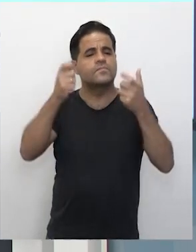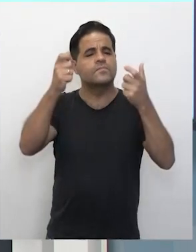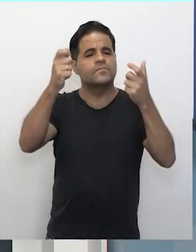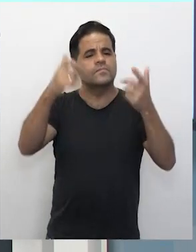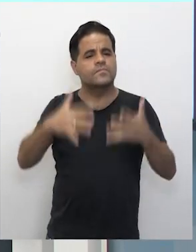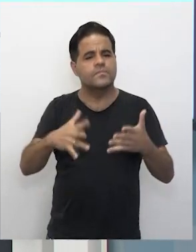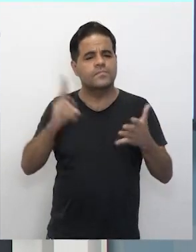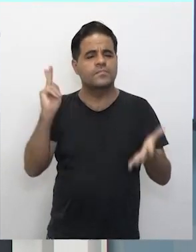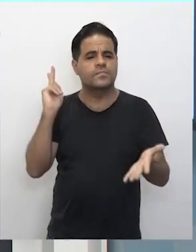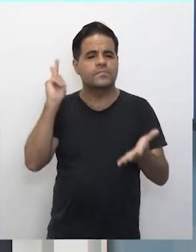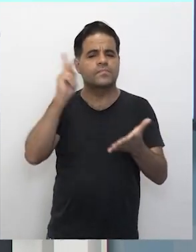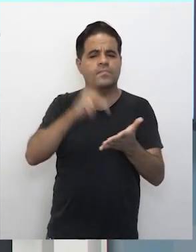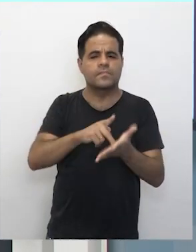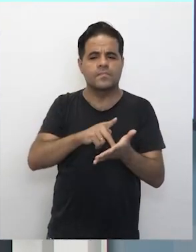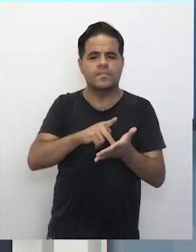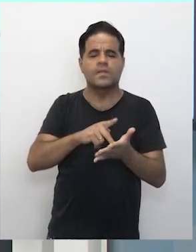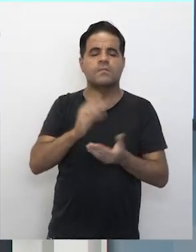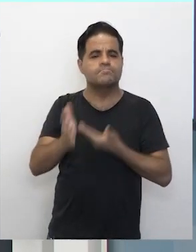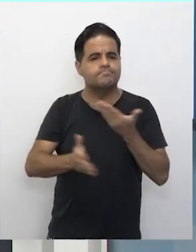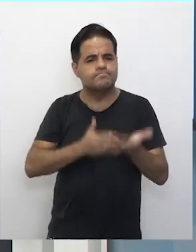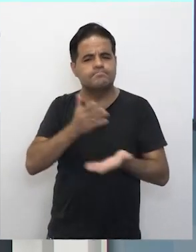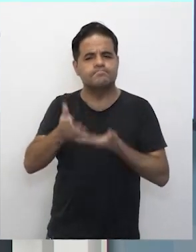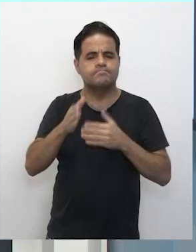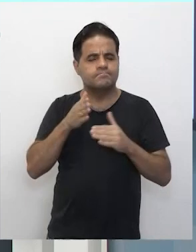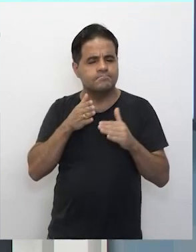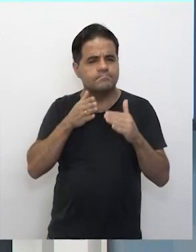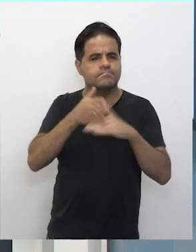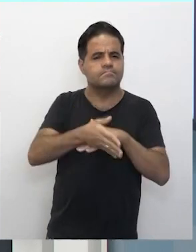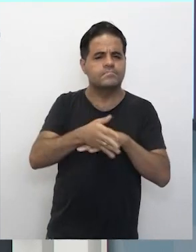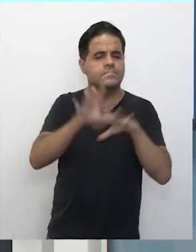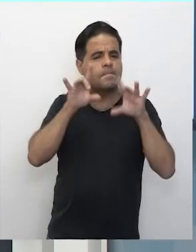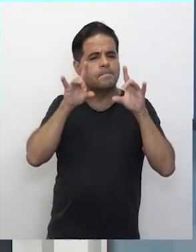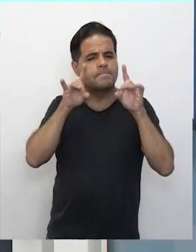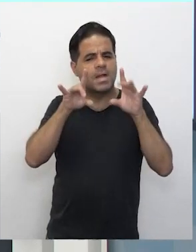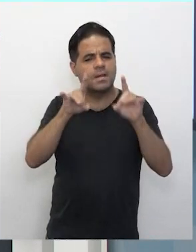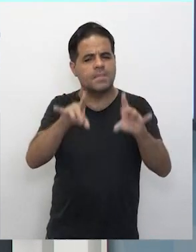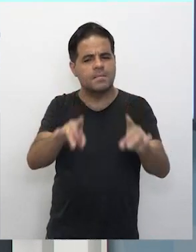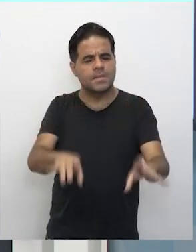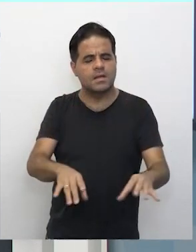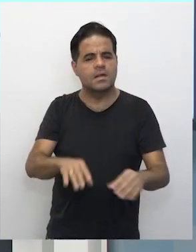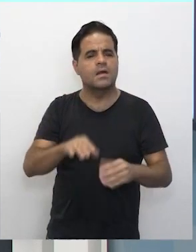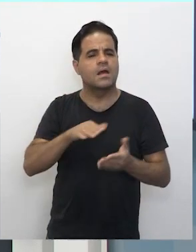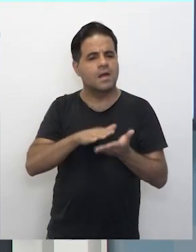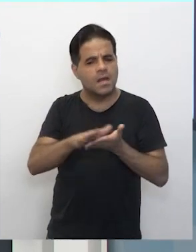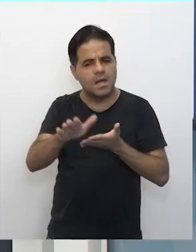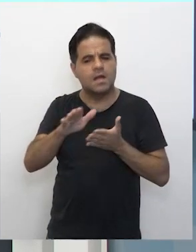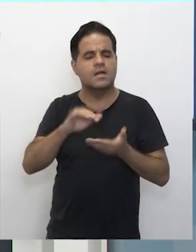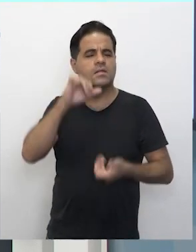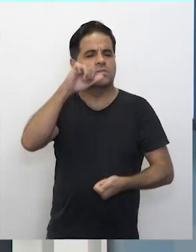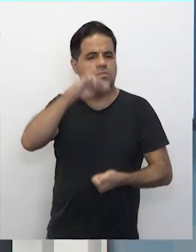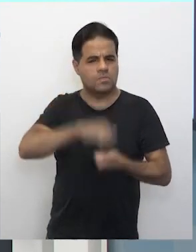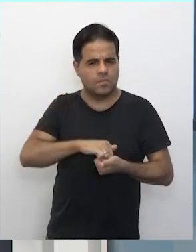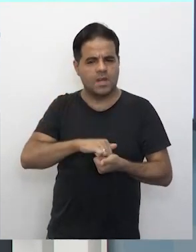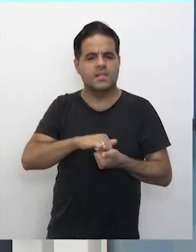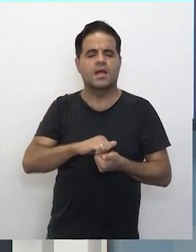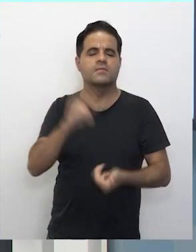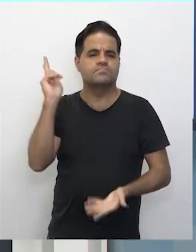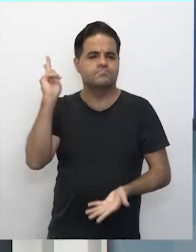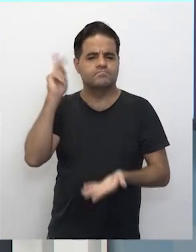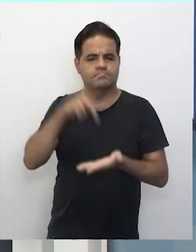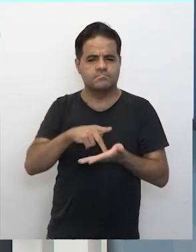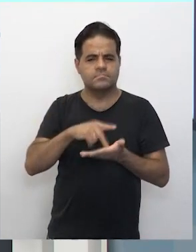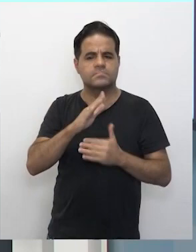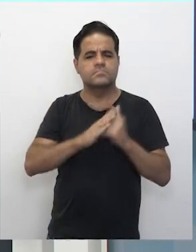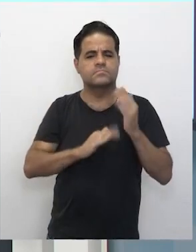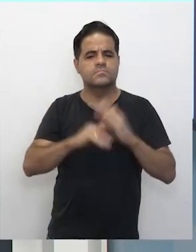a realidade, então eles foram introduzindo técnicas de pintura que fossem imprimir essa qualidade, né, do realismo às